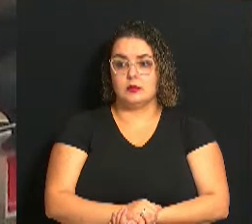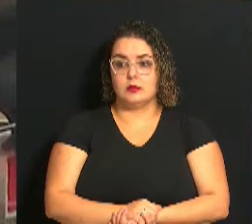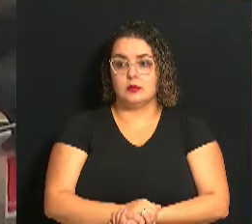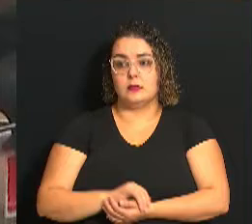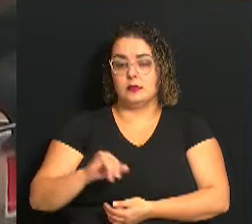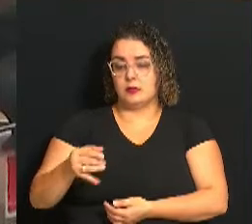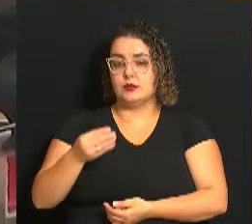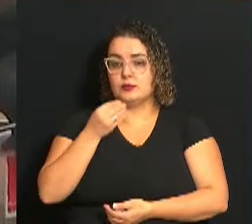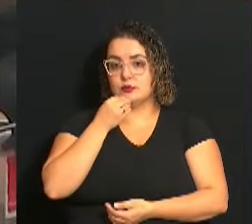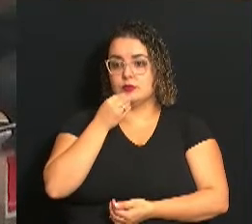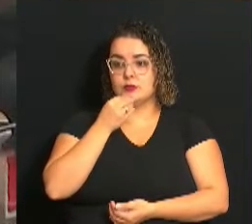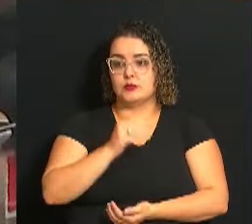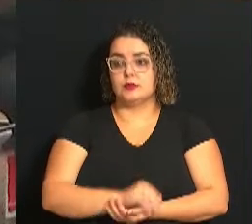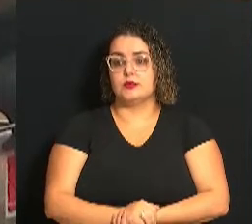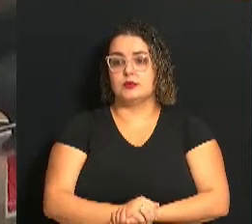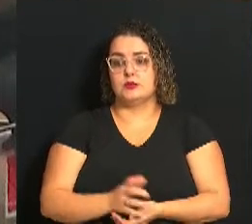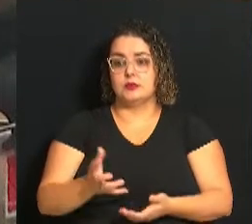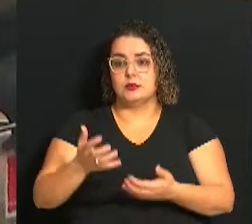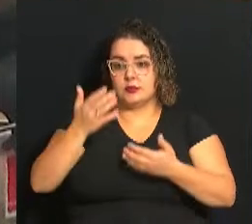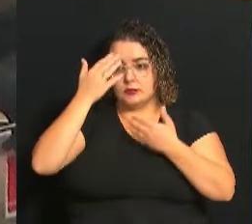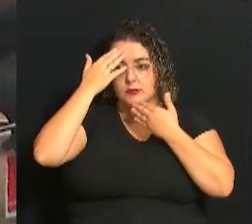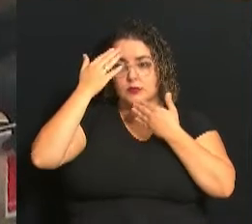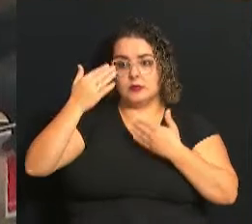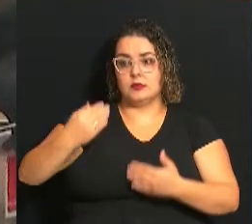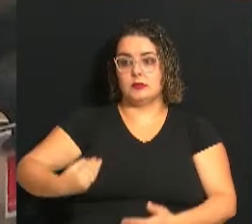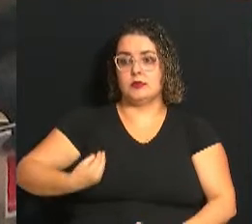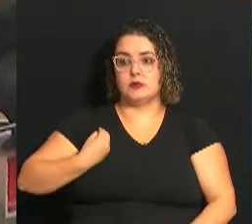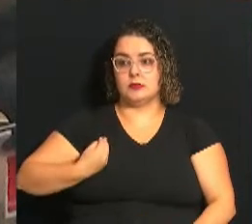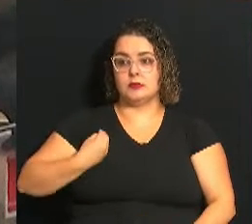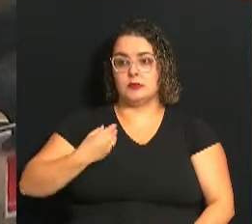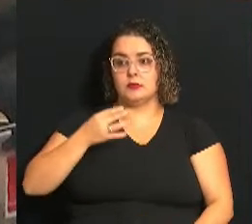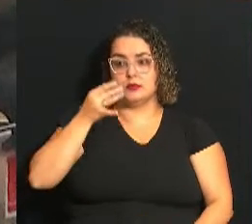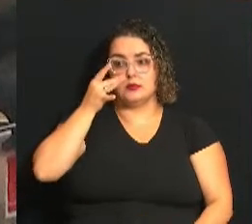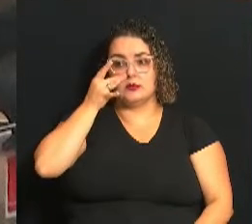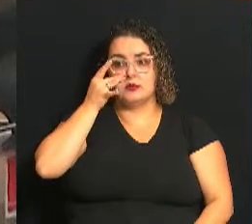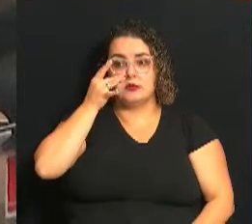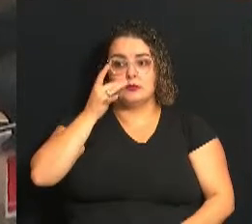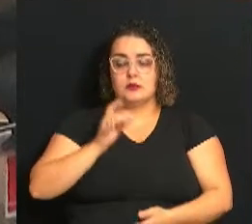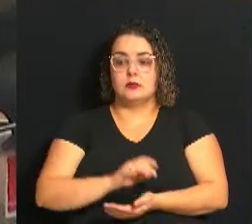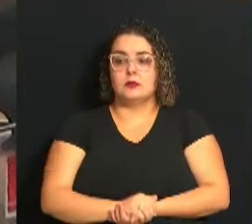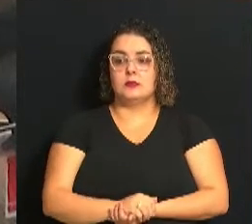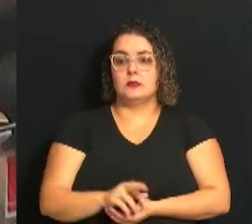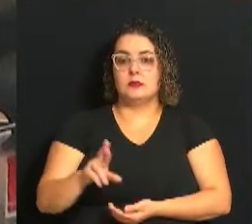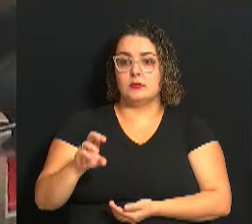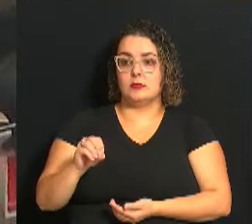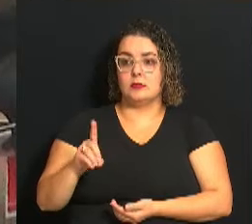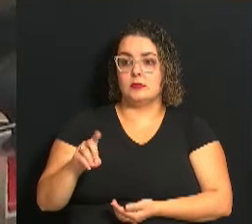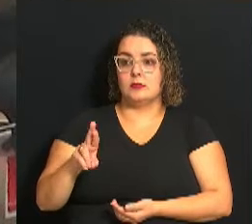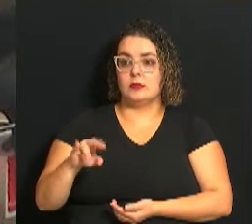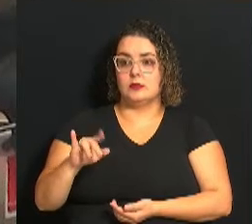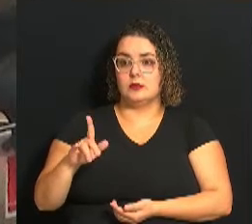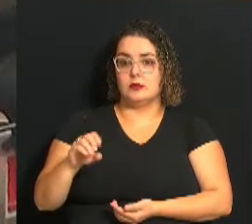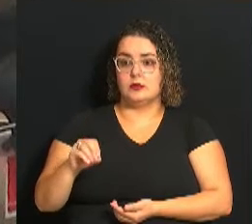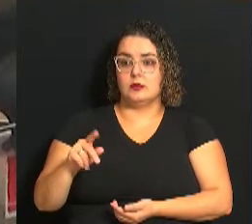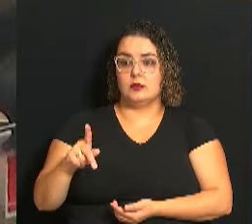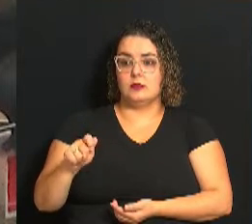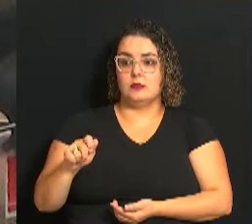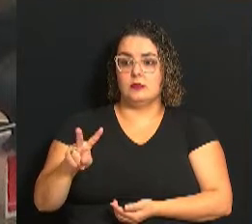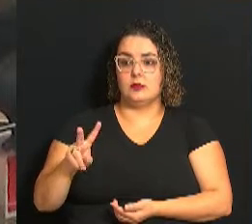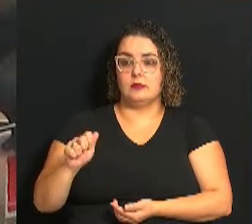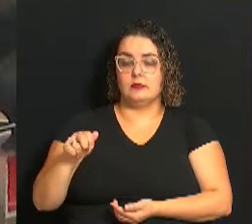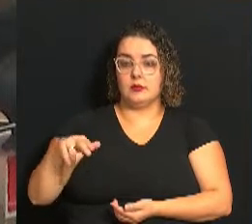Aproveitando, gostaria de agradecer a presença do Rodrigo Pavani, né, consultor